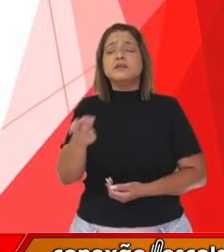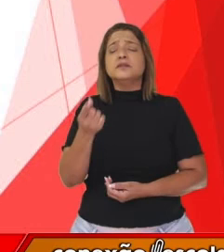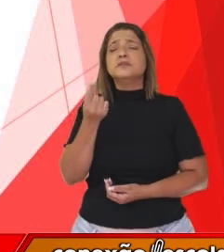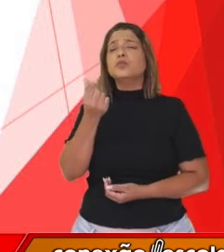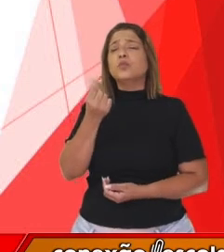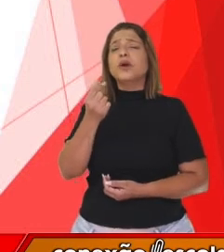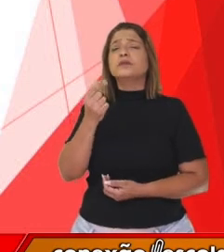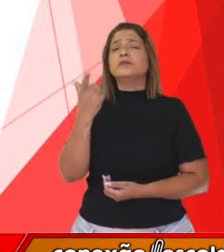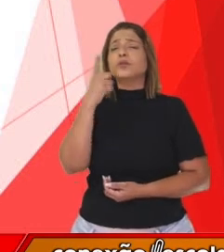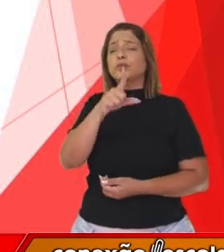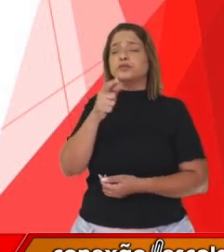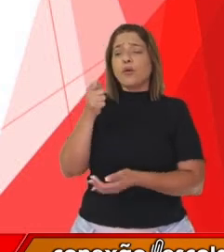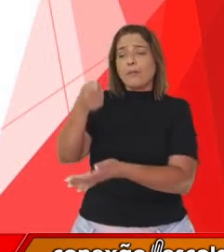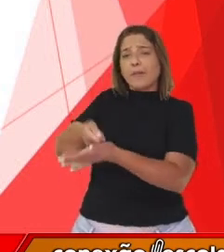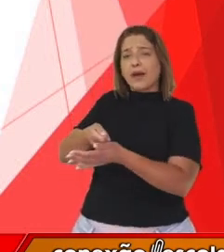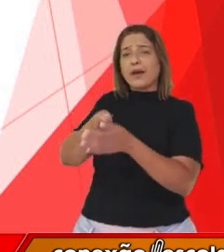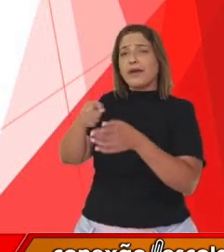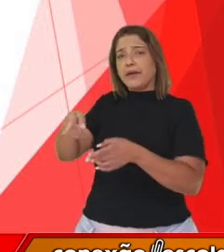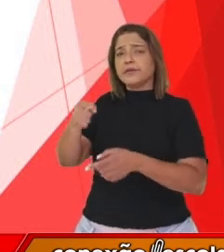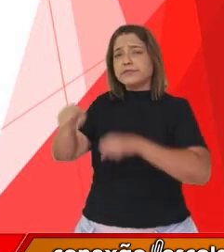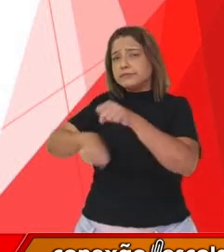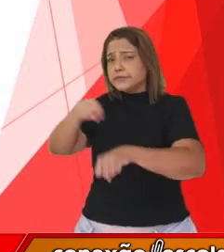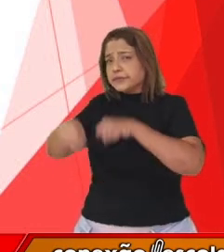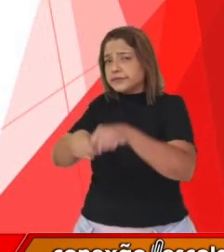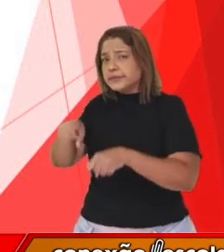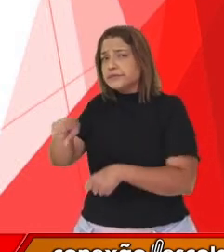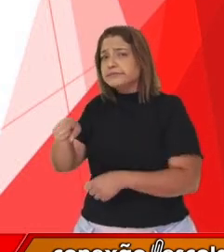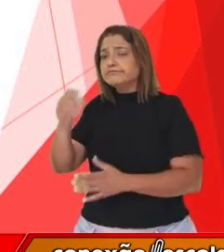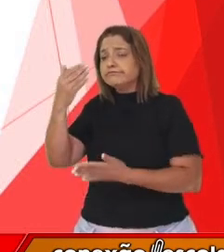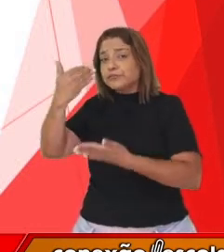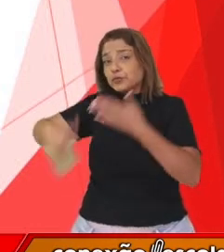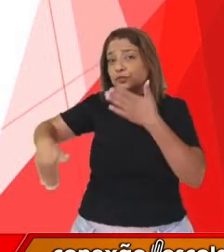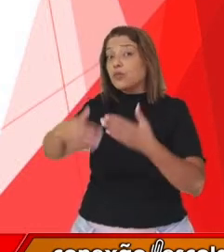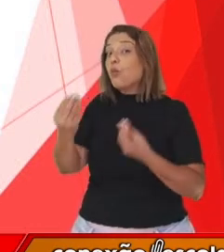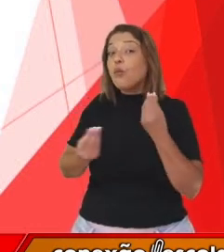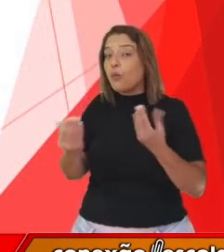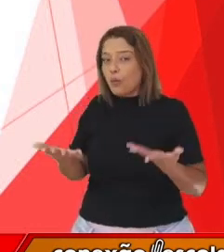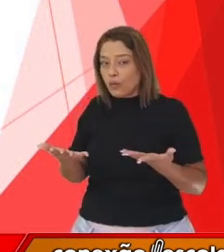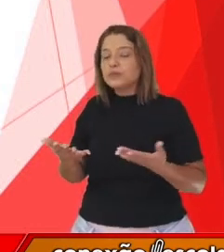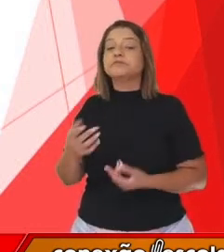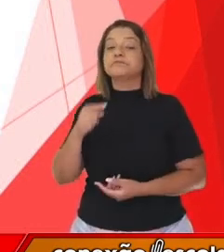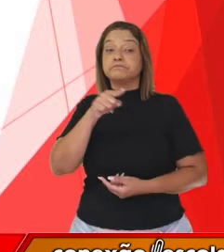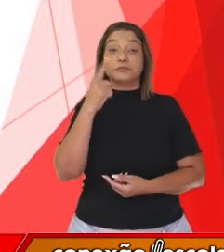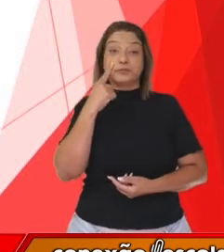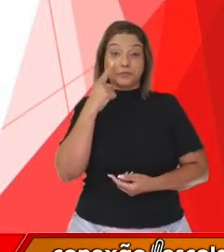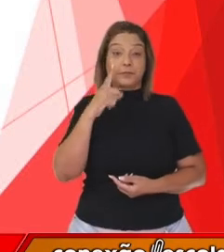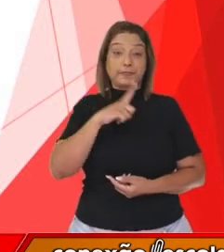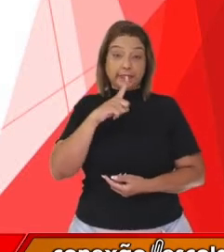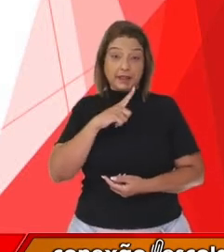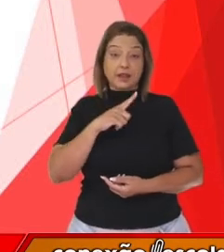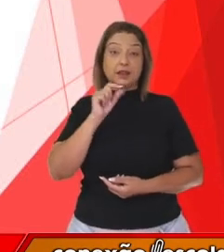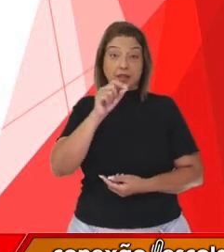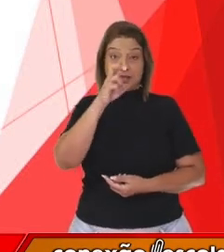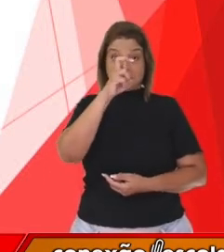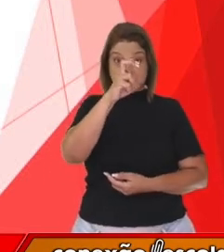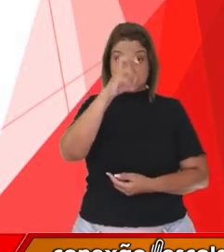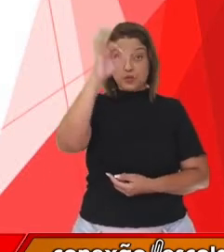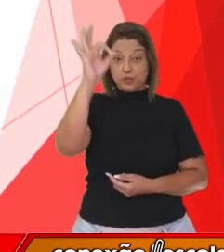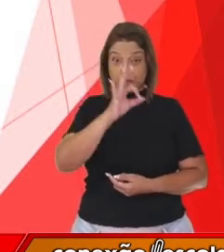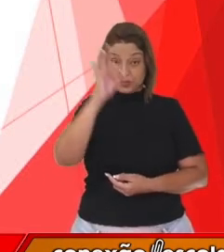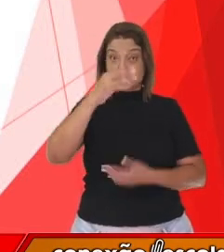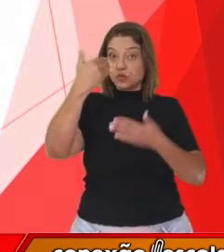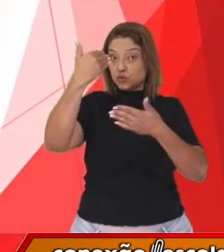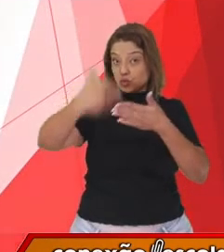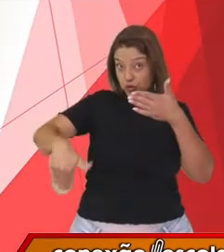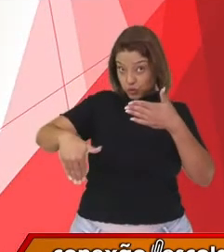bicicleta está sendo vendida? Então, nós temos aí a bicicleta com 5% de desconto. Lembrando que